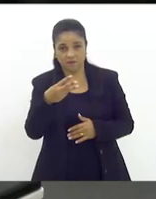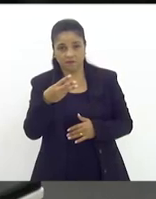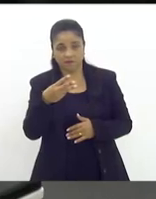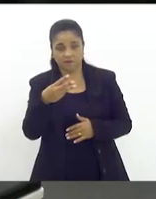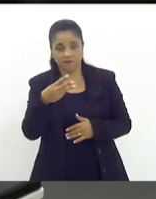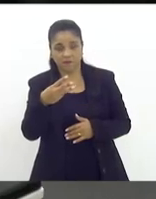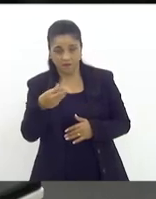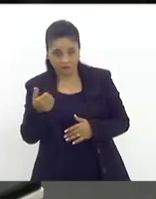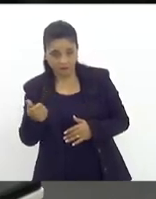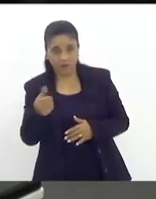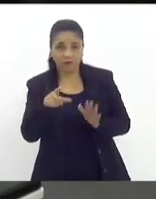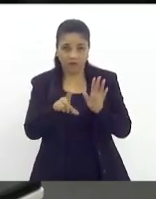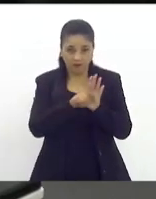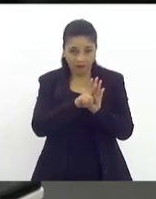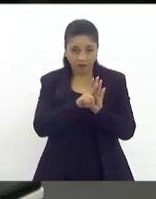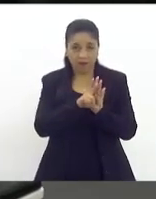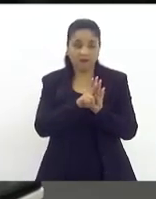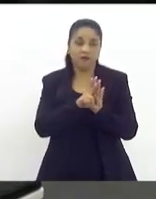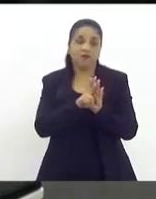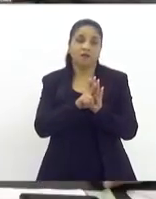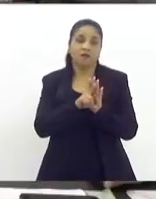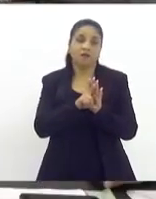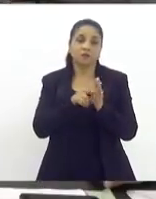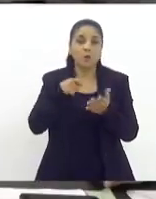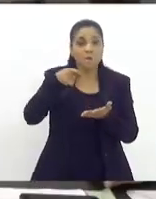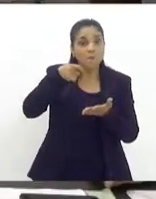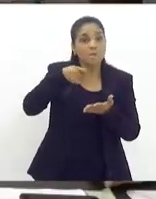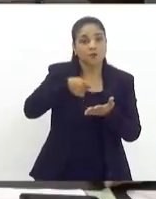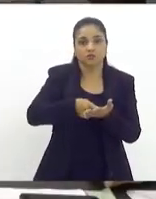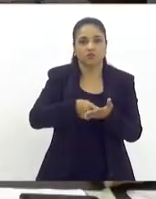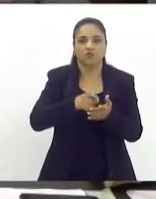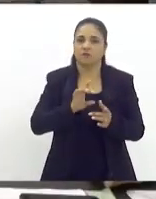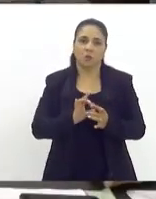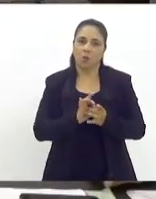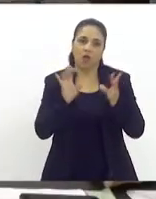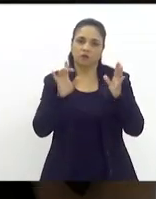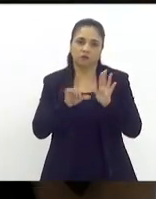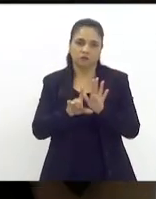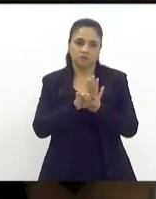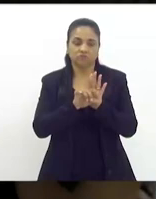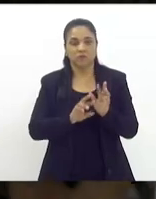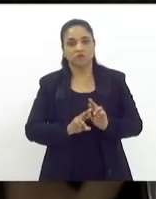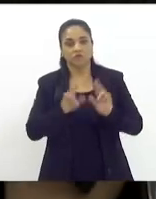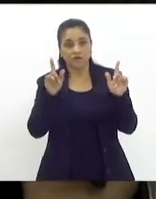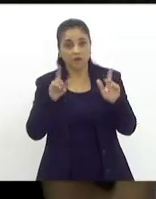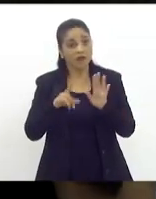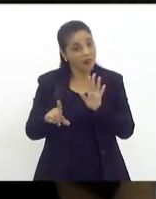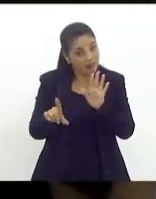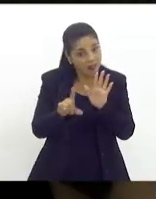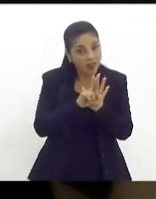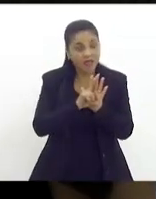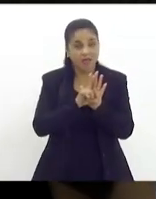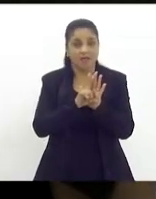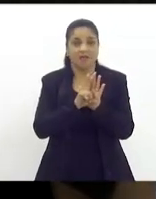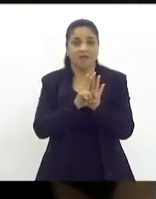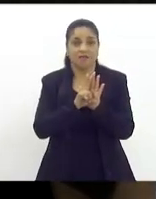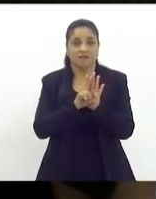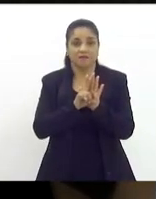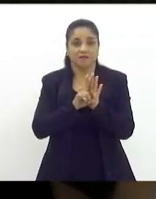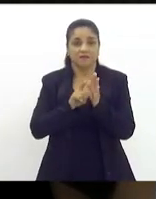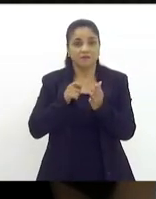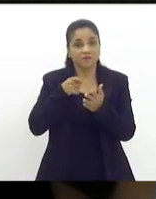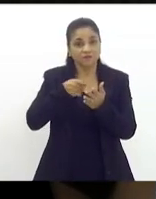são impositivas e não autorizativas. Ela é impositiva, e é lei, mas, no fundo, ela